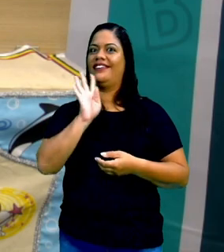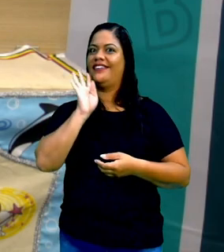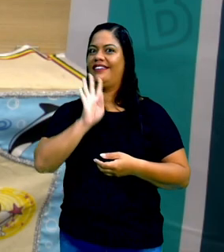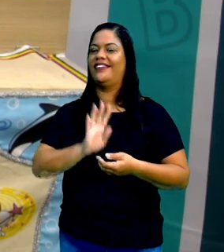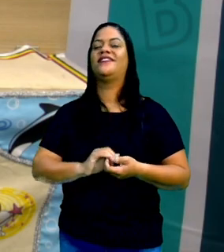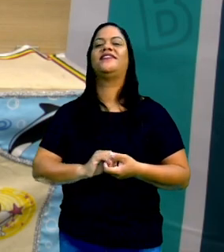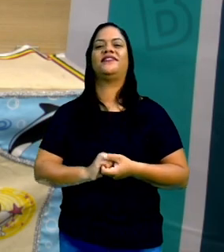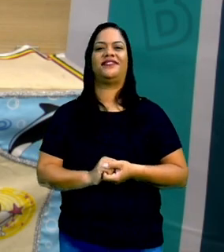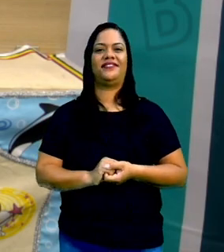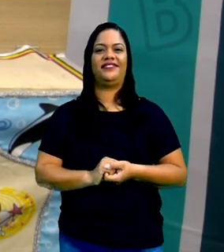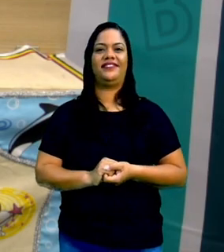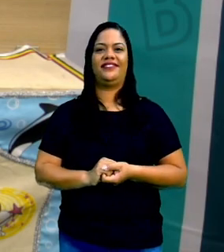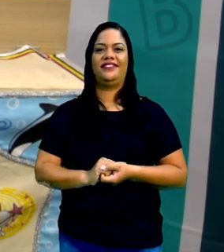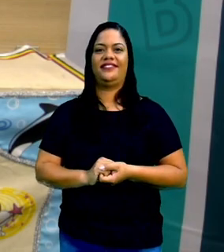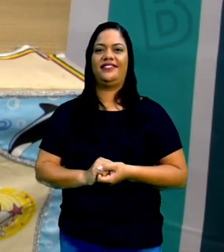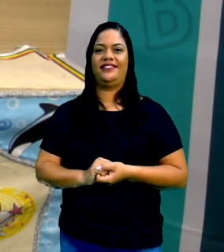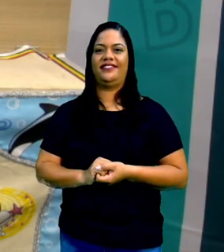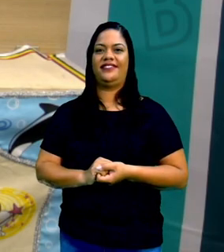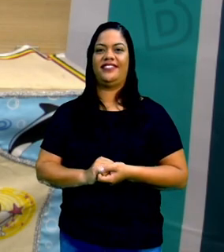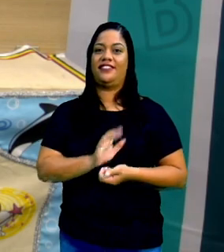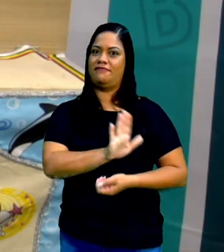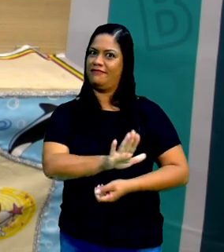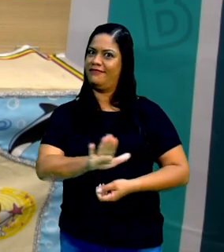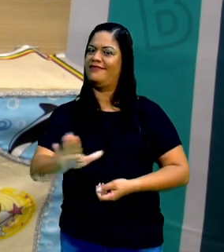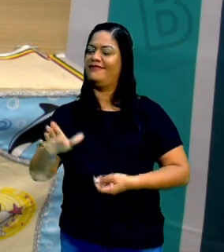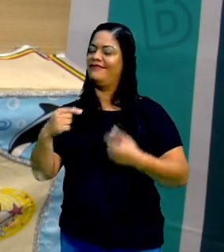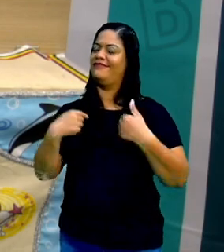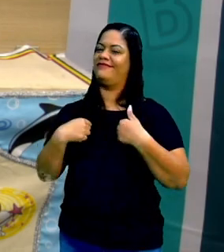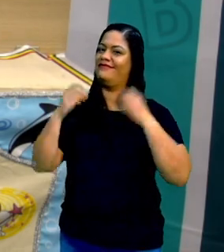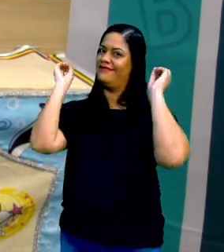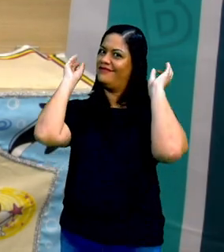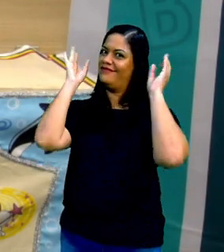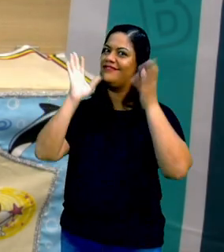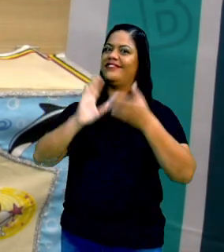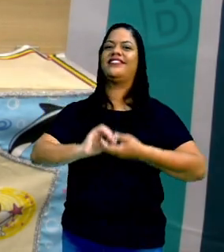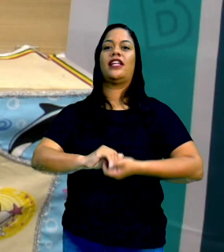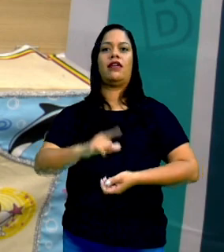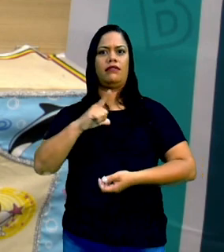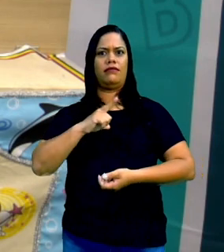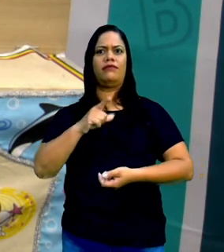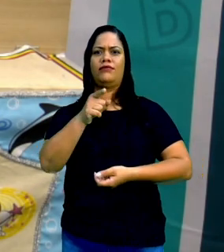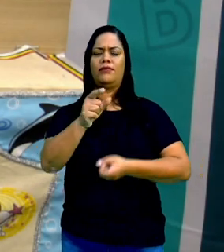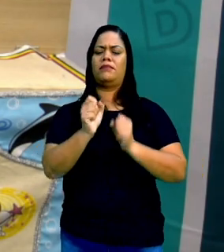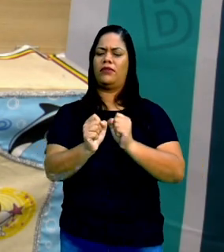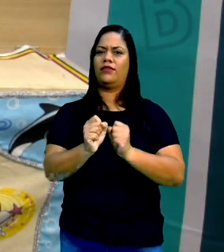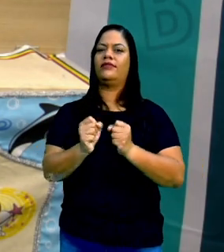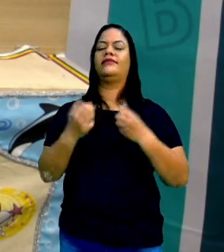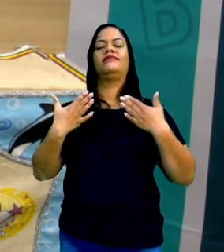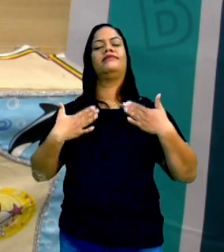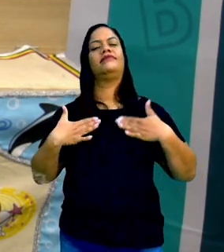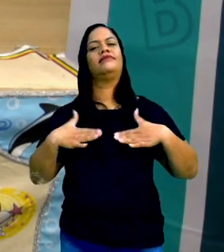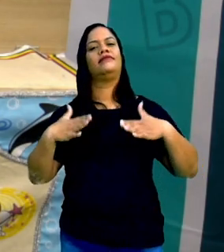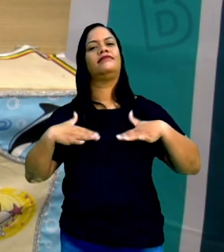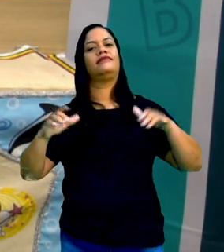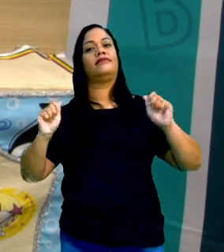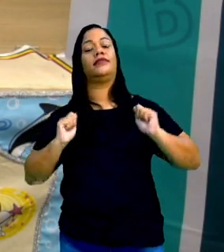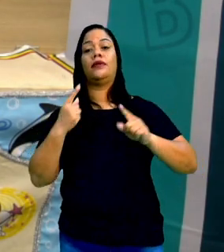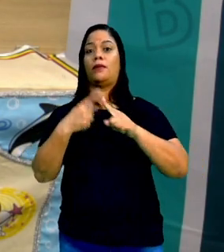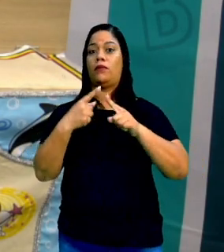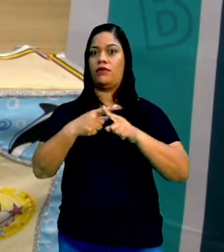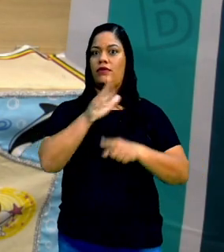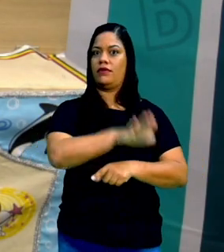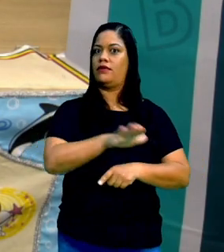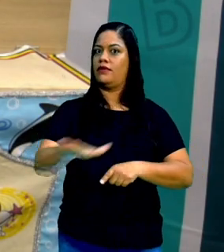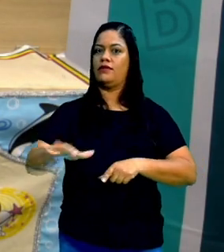legal, que bom. Eu sou criança. Tá bom, então tu tem condições de descansar, né, criançada? Porque criança